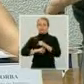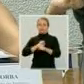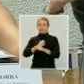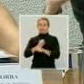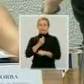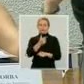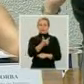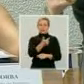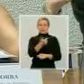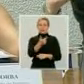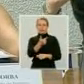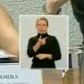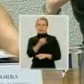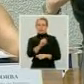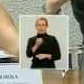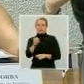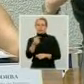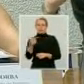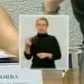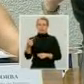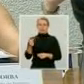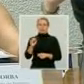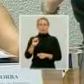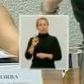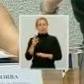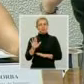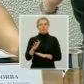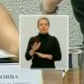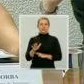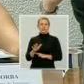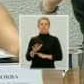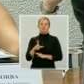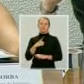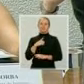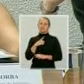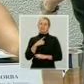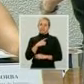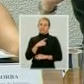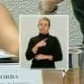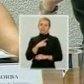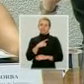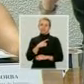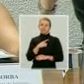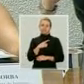ou 2001, se não me falha a memória, nós tínhamos uma